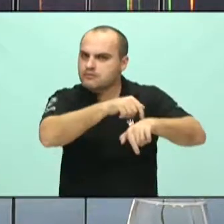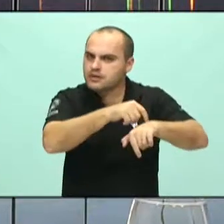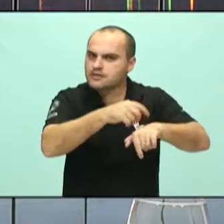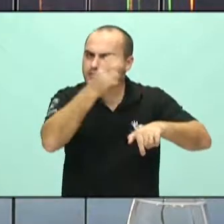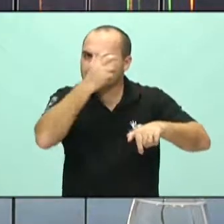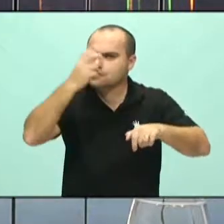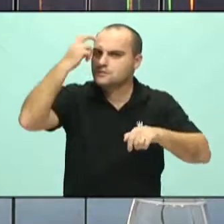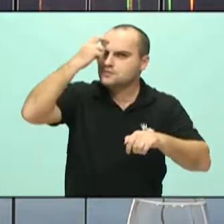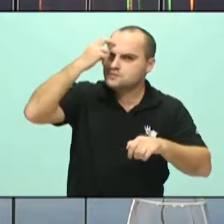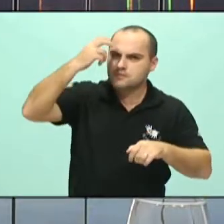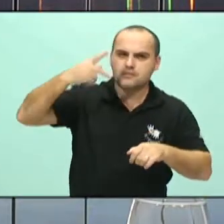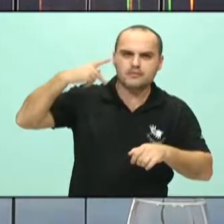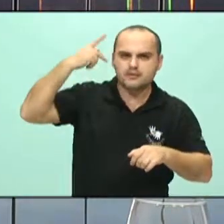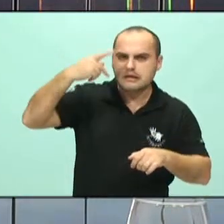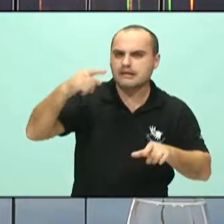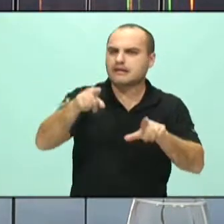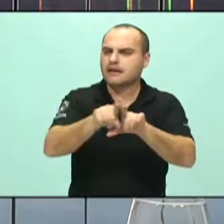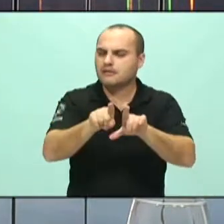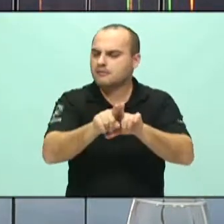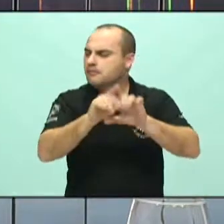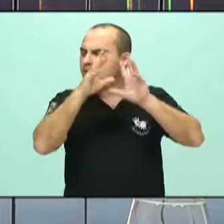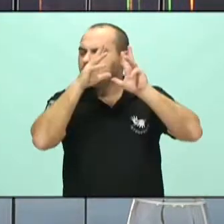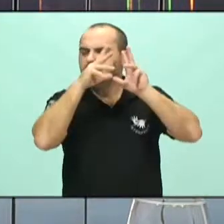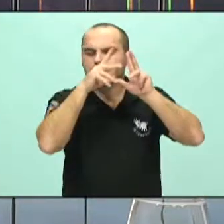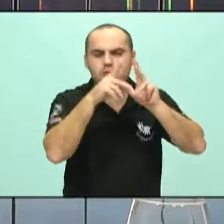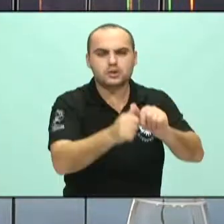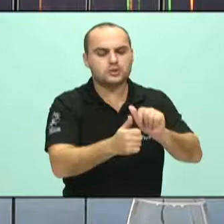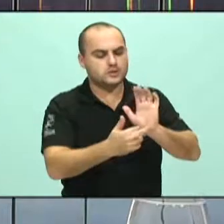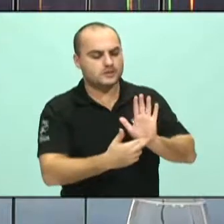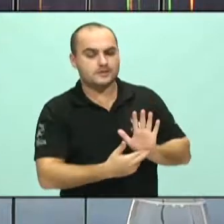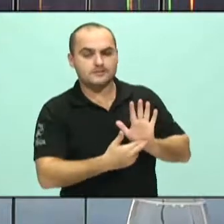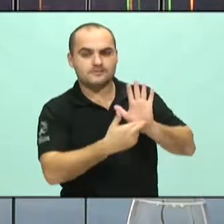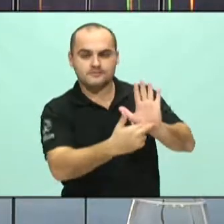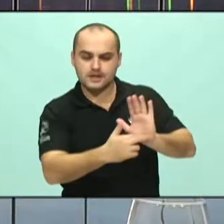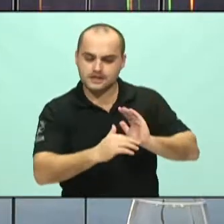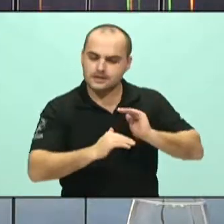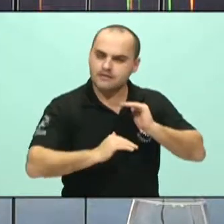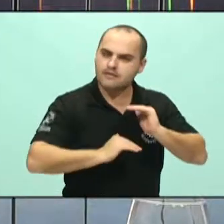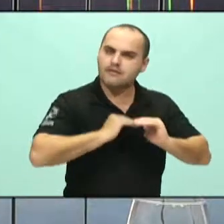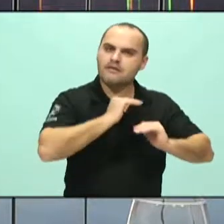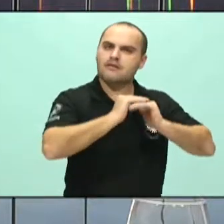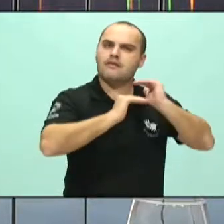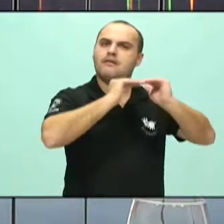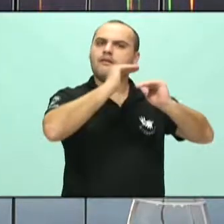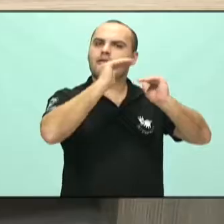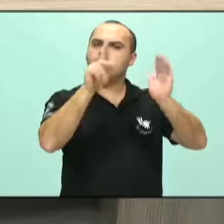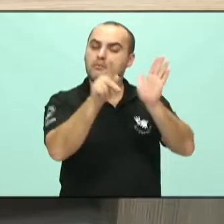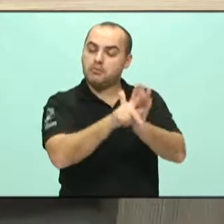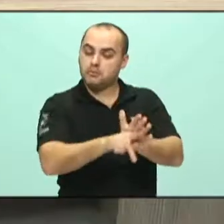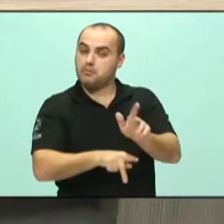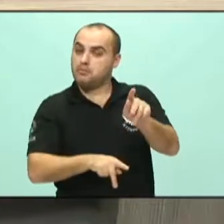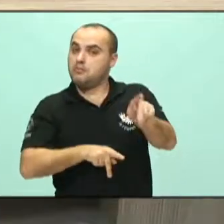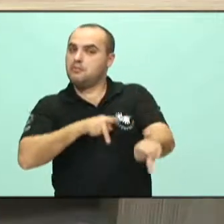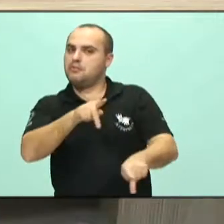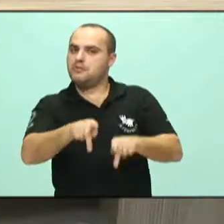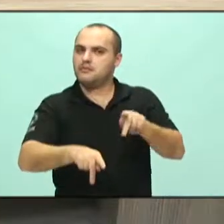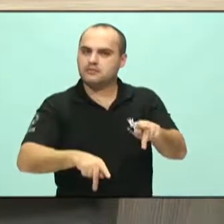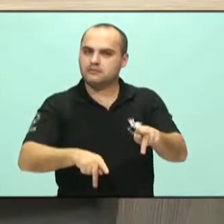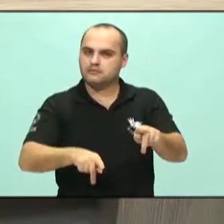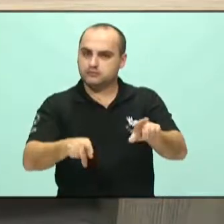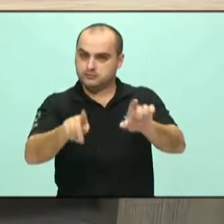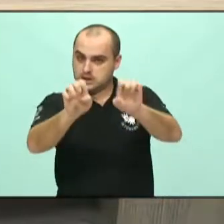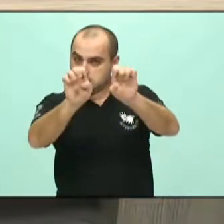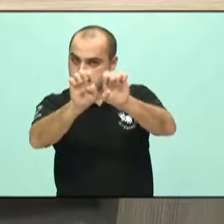também tudo que representa o desenvolvimento da população e da